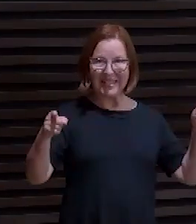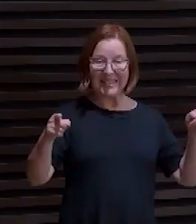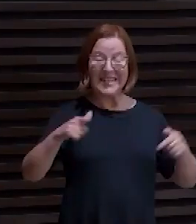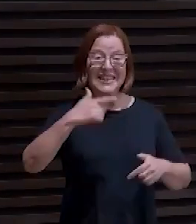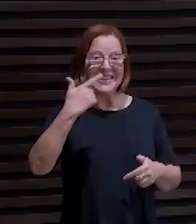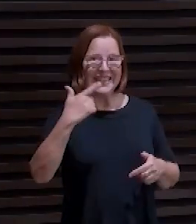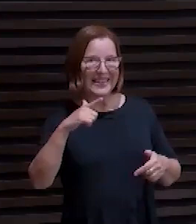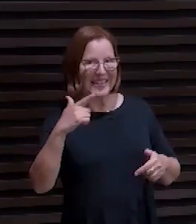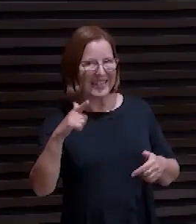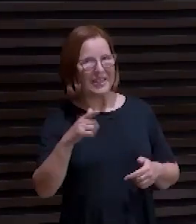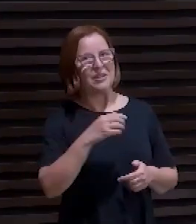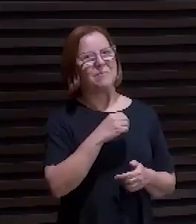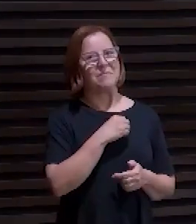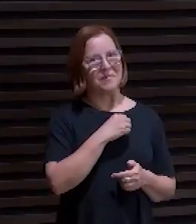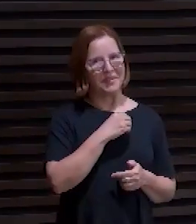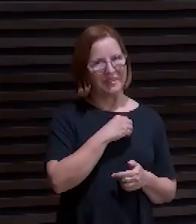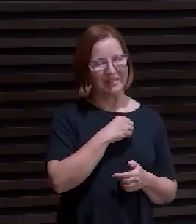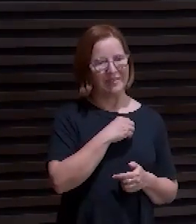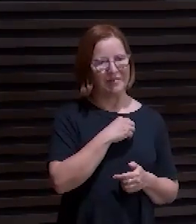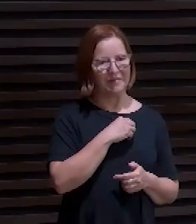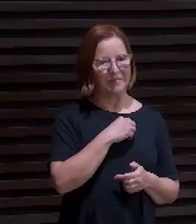sem pecado.